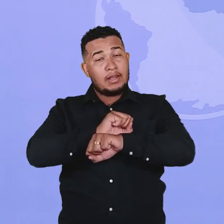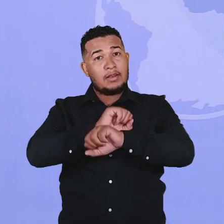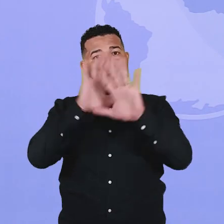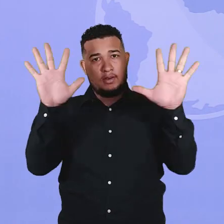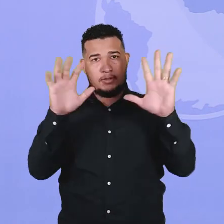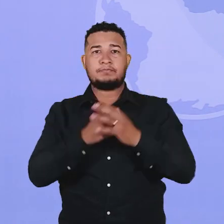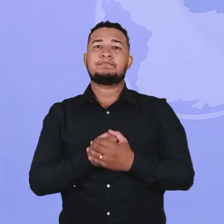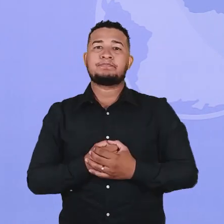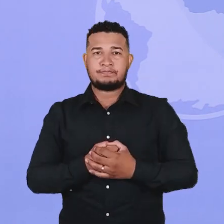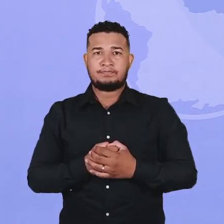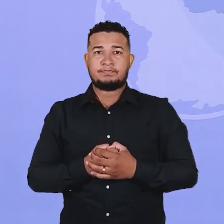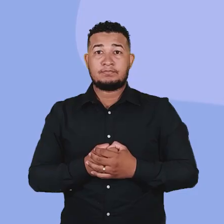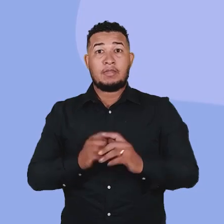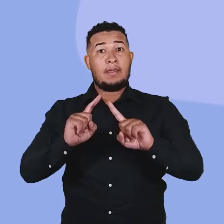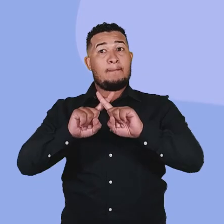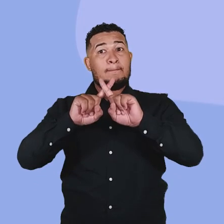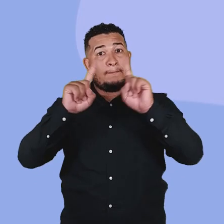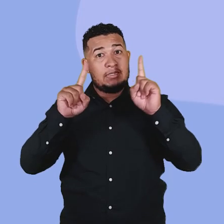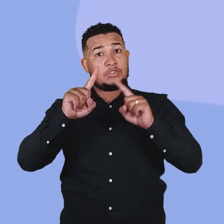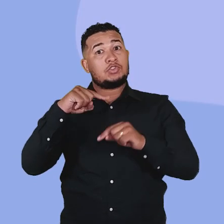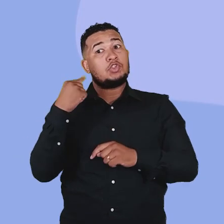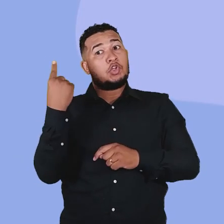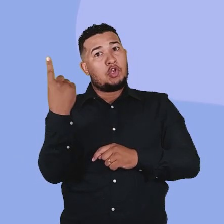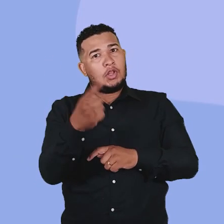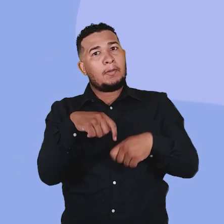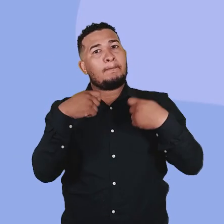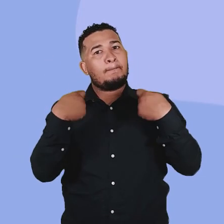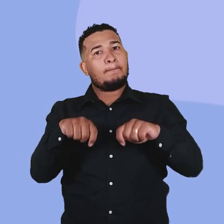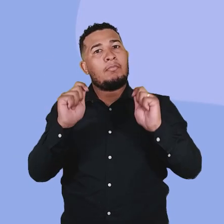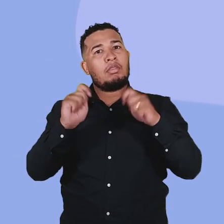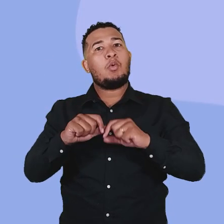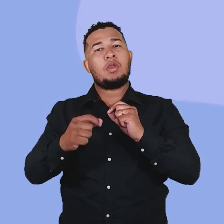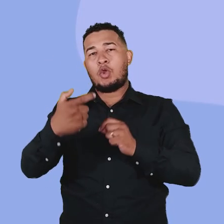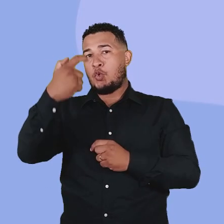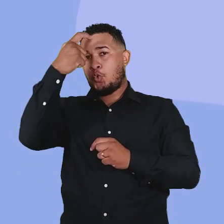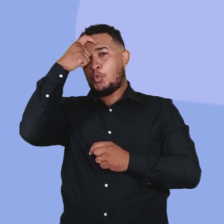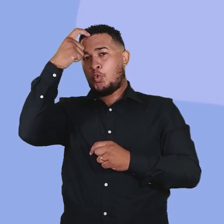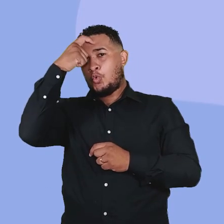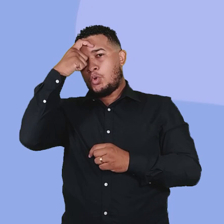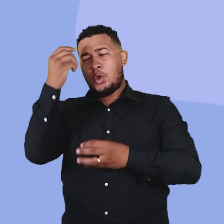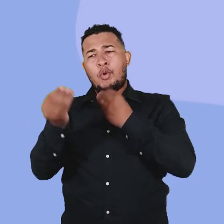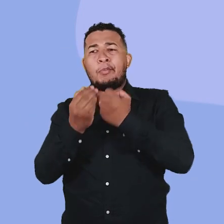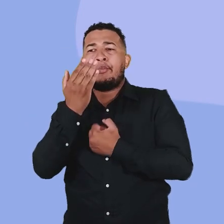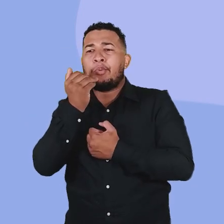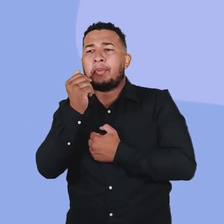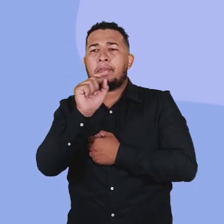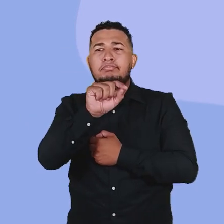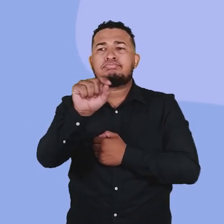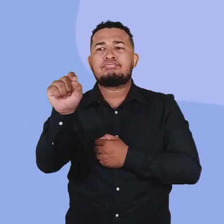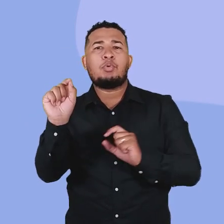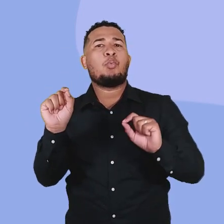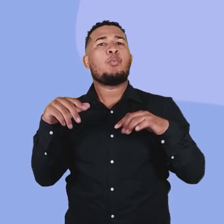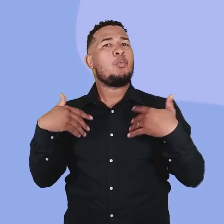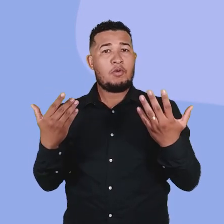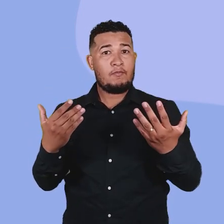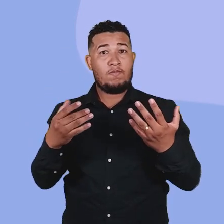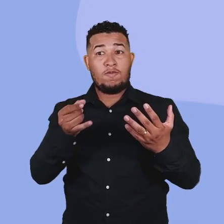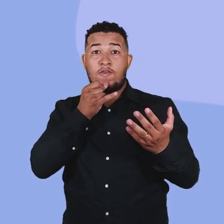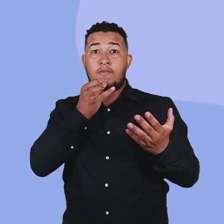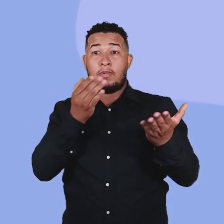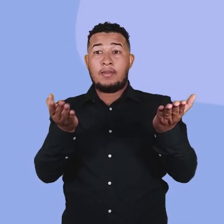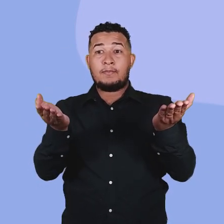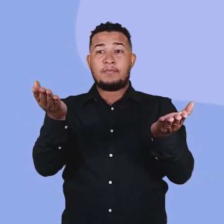claro para você. Voltamos para a tela. Mas todos nós podemos ser mais conscientes na hora de escolher os alimentos que vamos